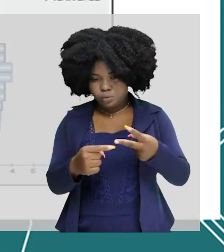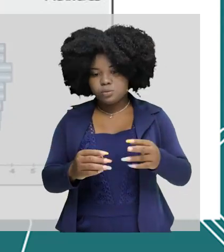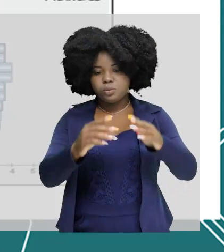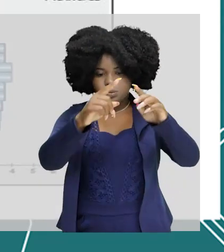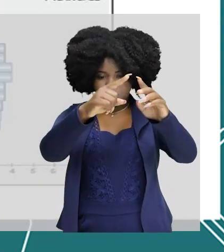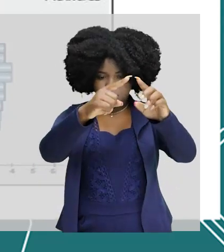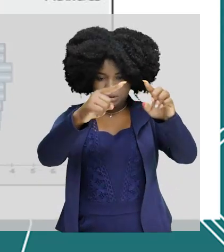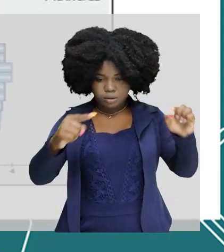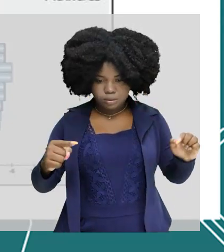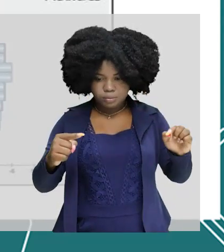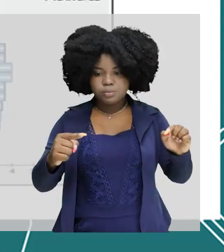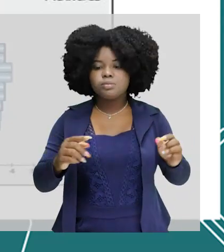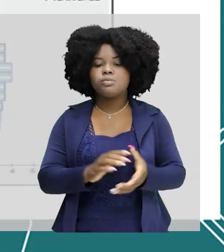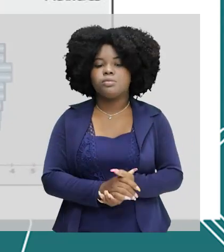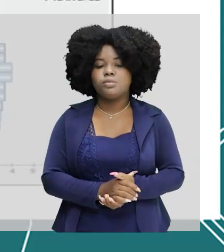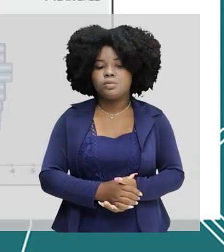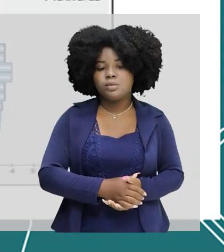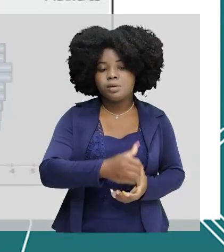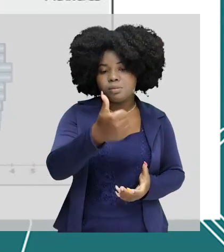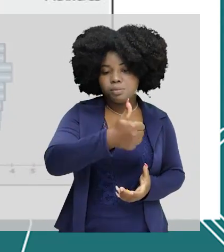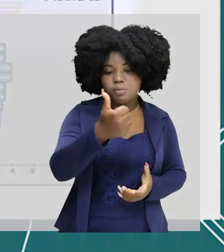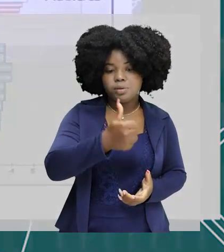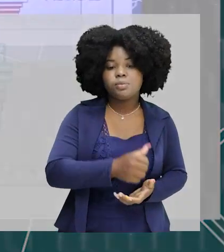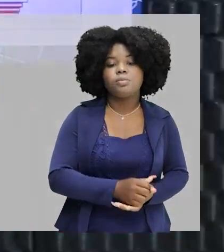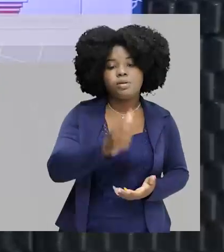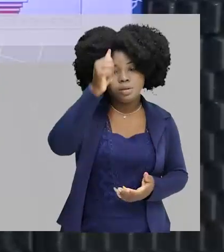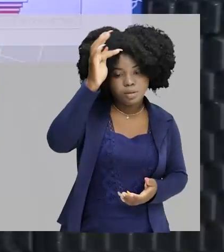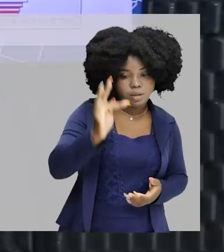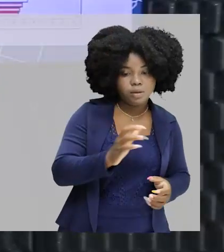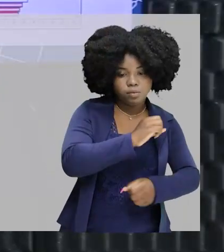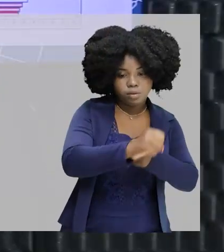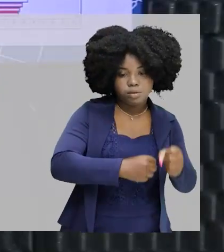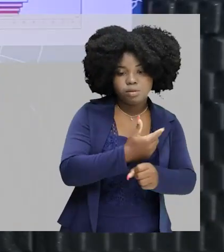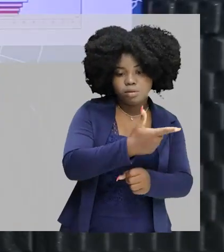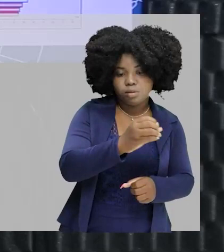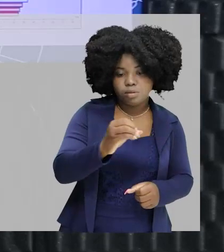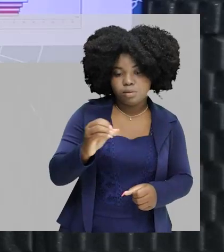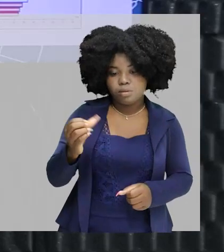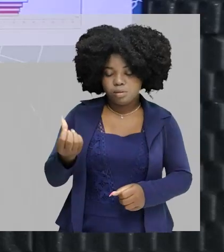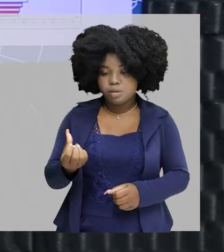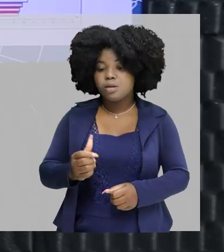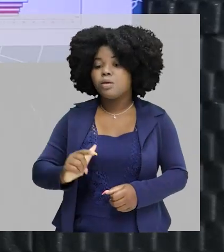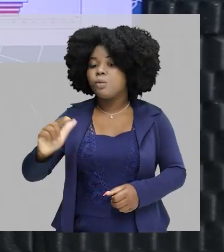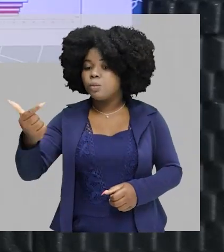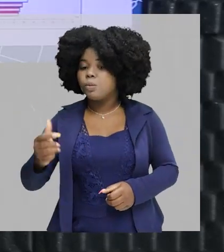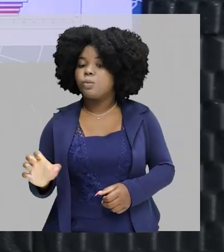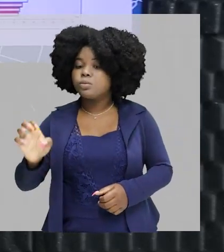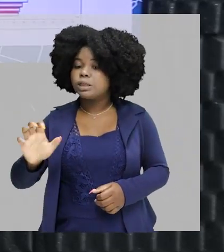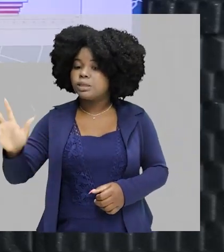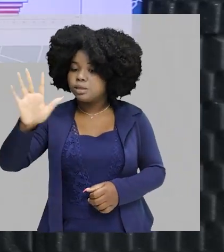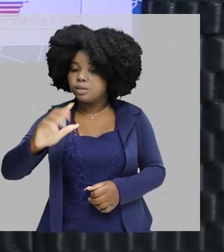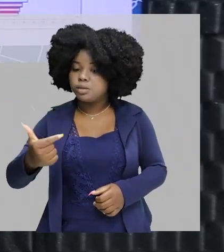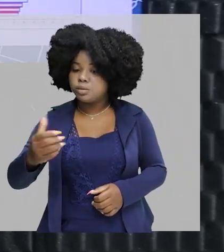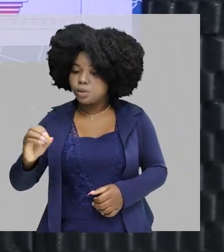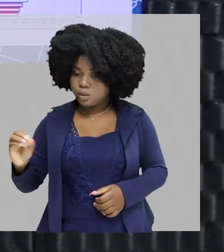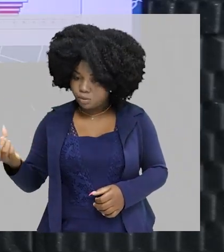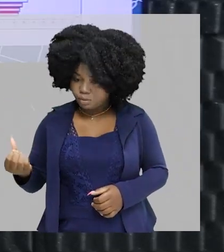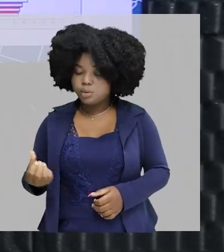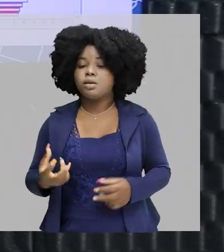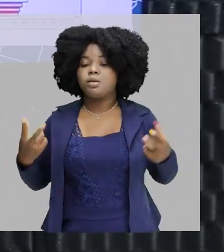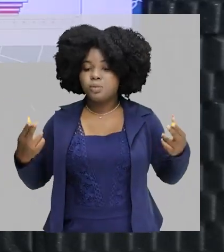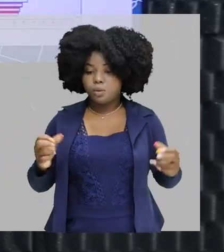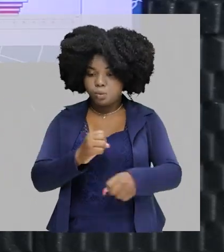regiões diferentes do globo. Uma do continente africano, de 2006, e a outra da Europa, do mesmo prazo de 2006. E nós